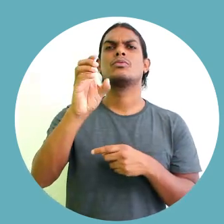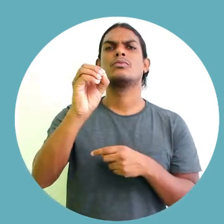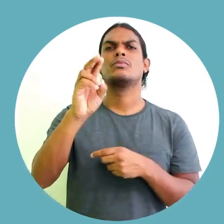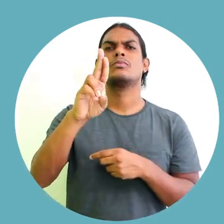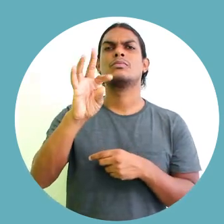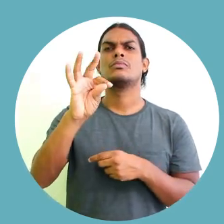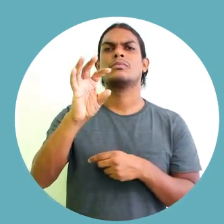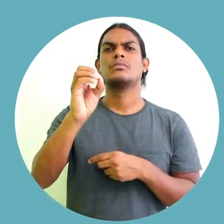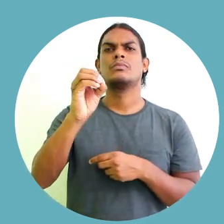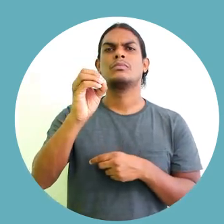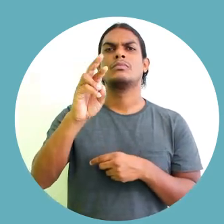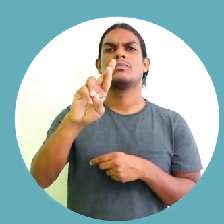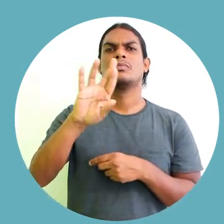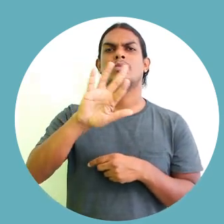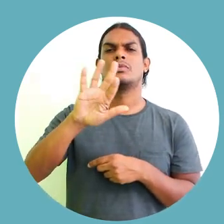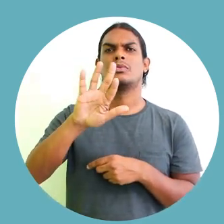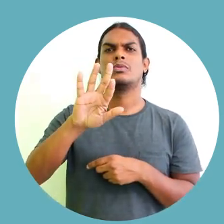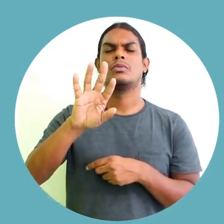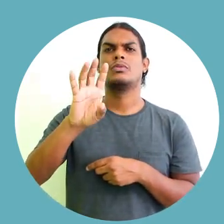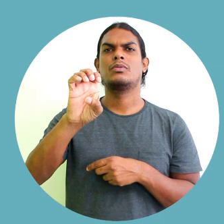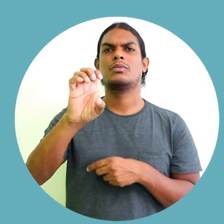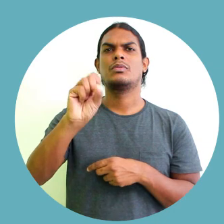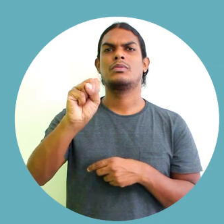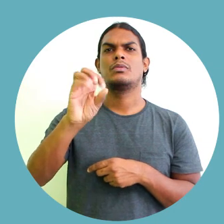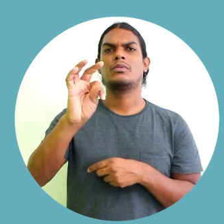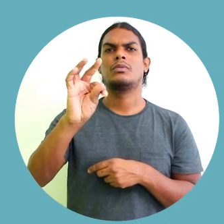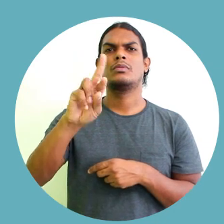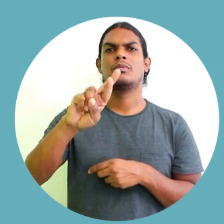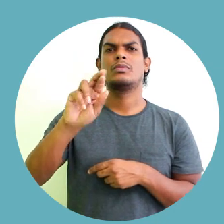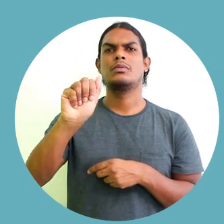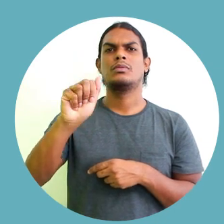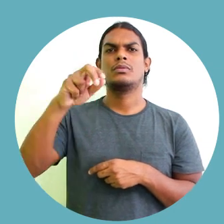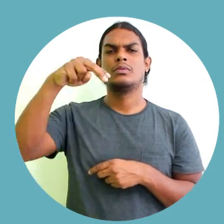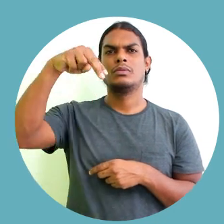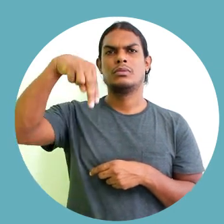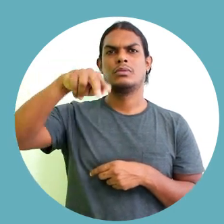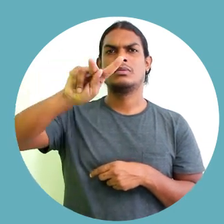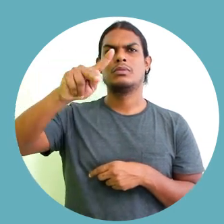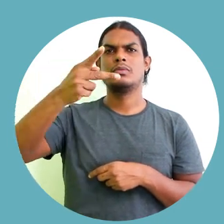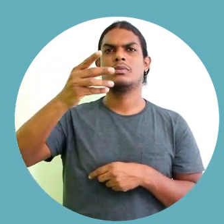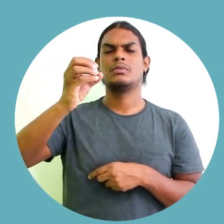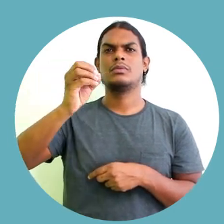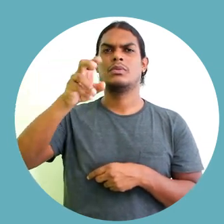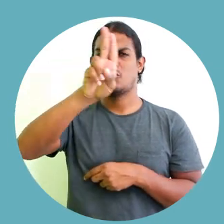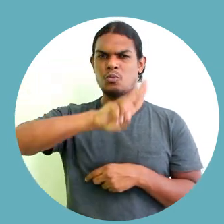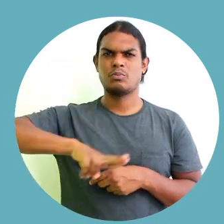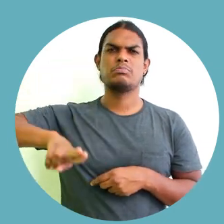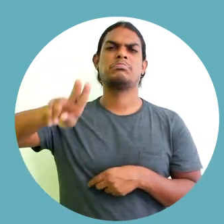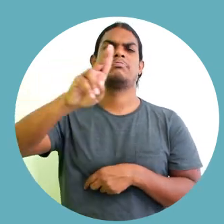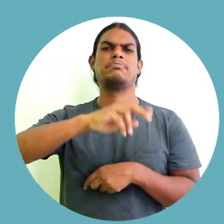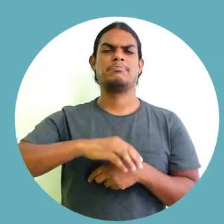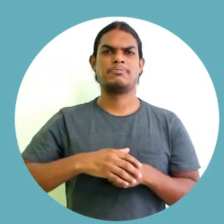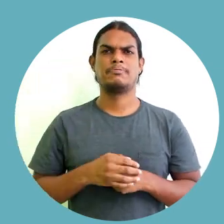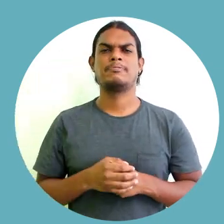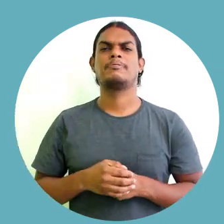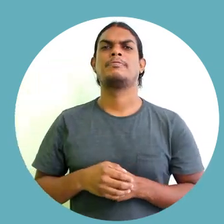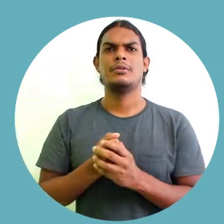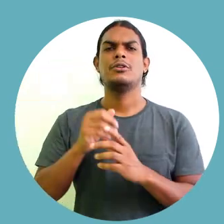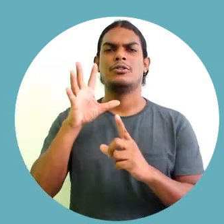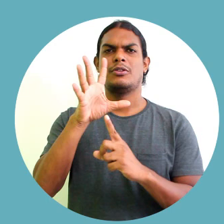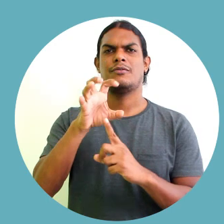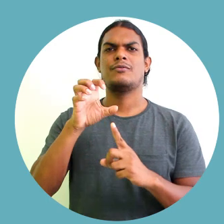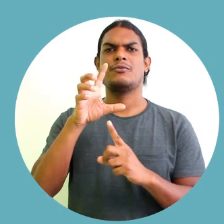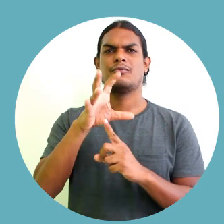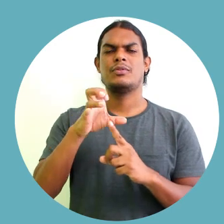referências o filme é quase uma homenagem à obra de Escher, faz muitas referências de perspectiva, de